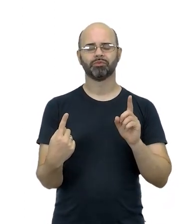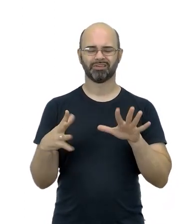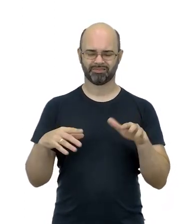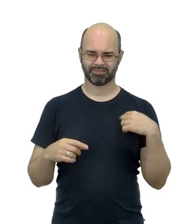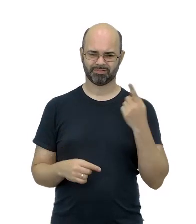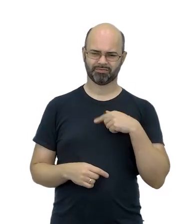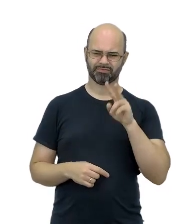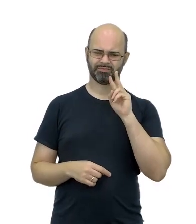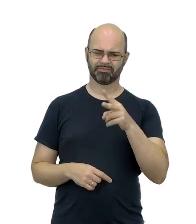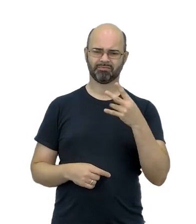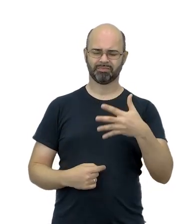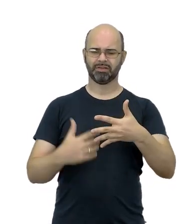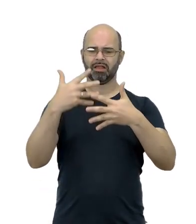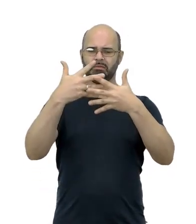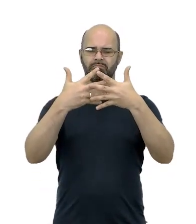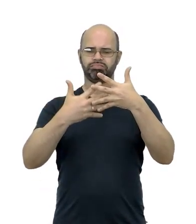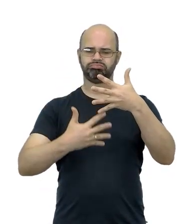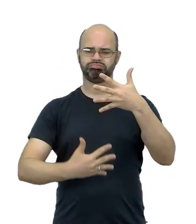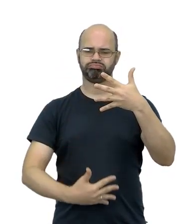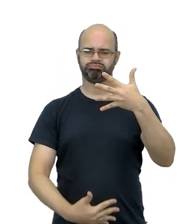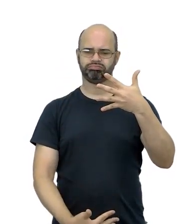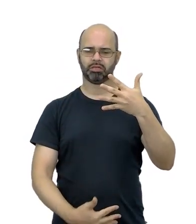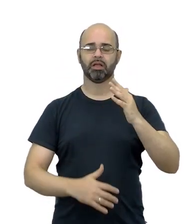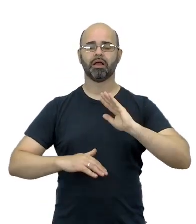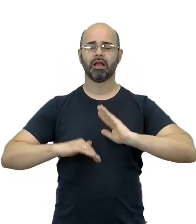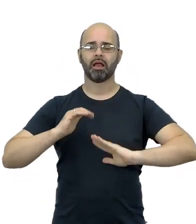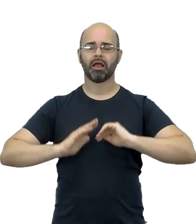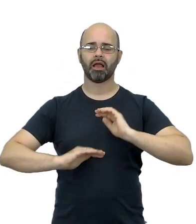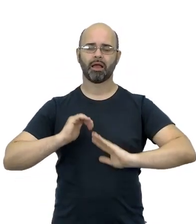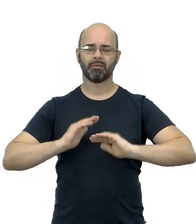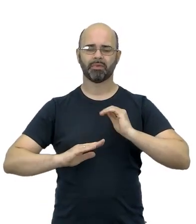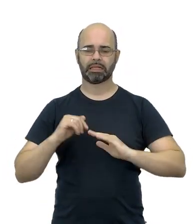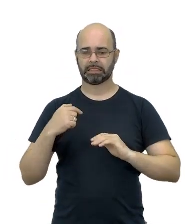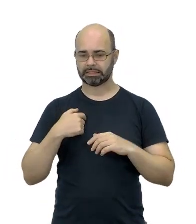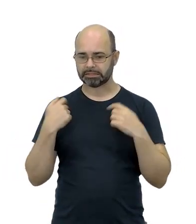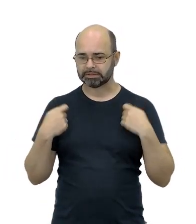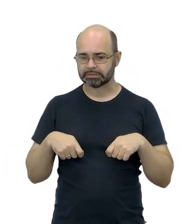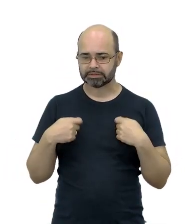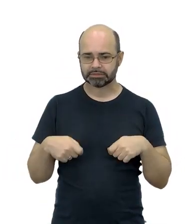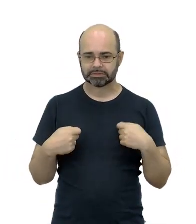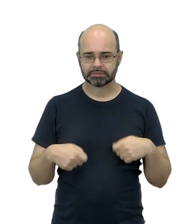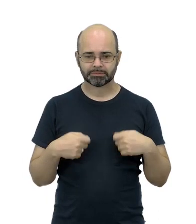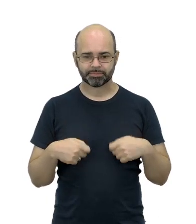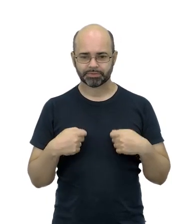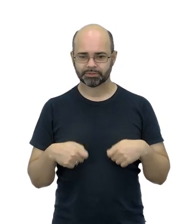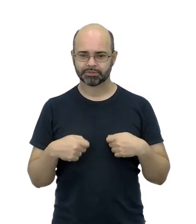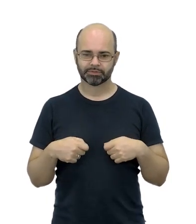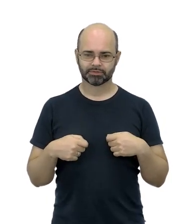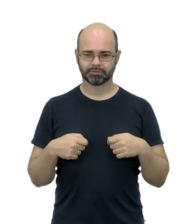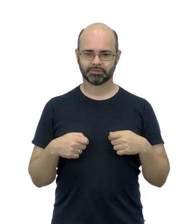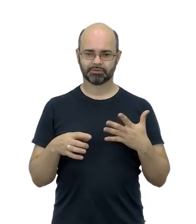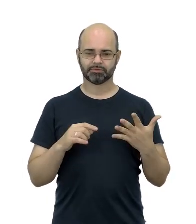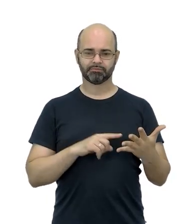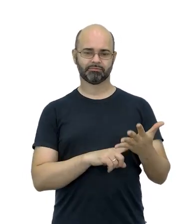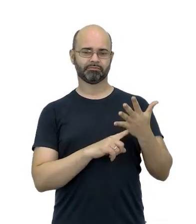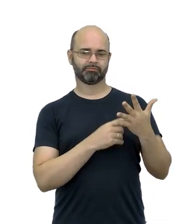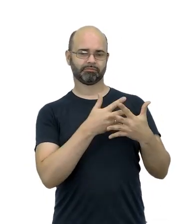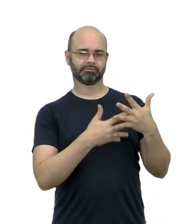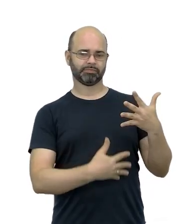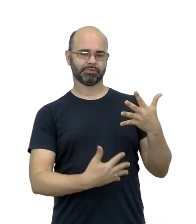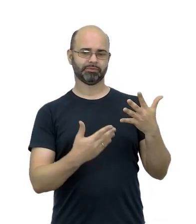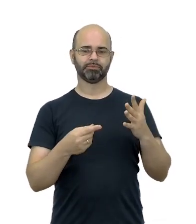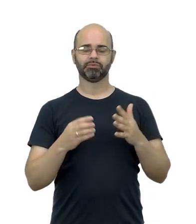como uma lista, né, de habilidades que eu preciso cumprir e a partir daquilo que está indicado no